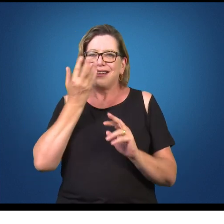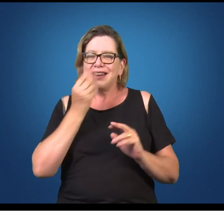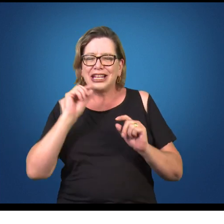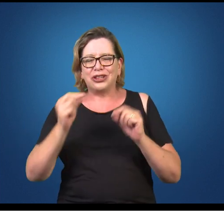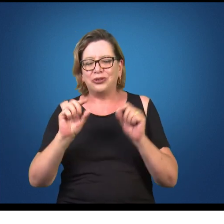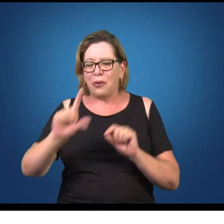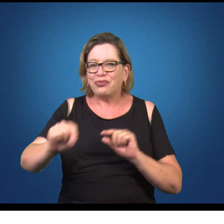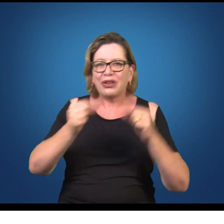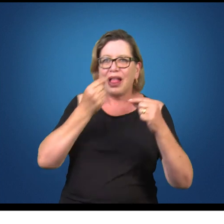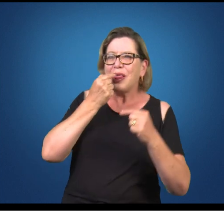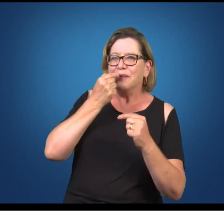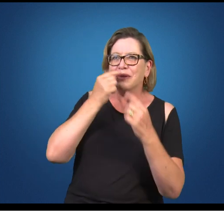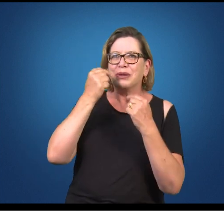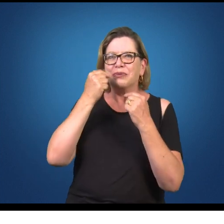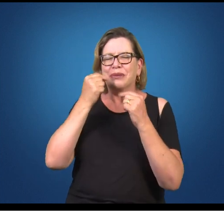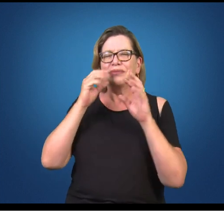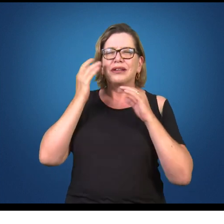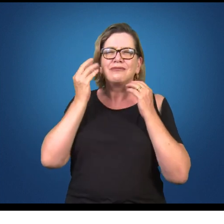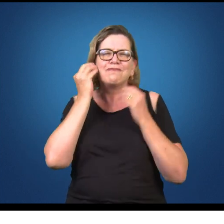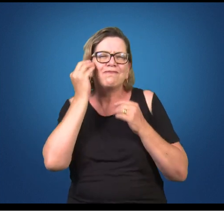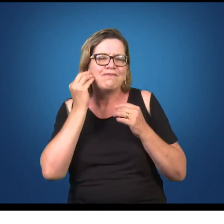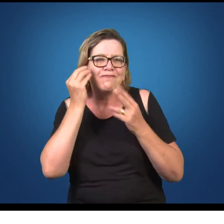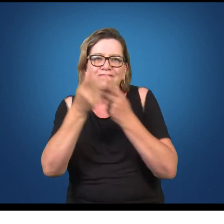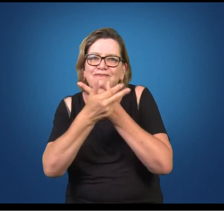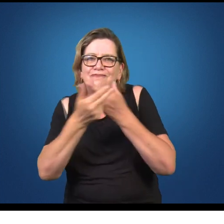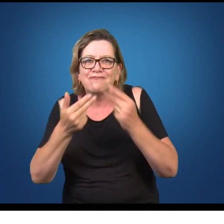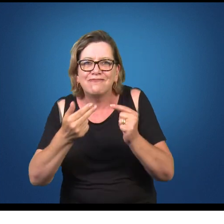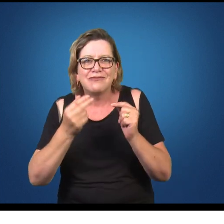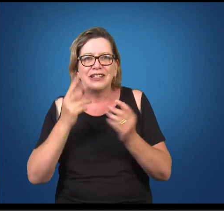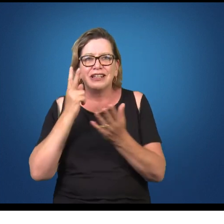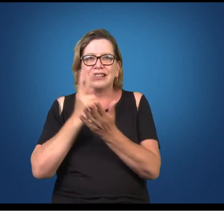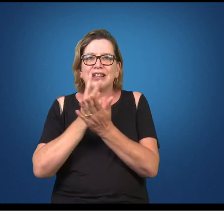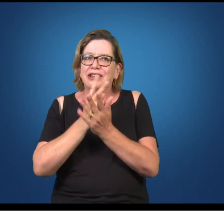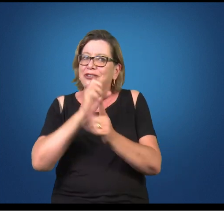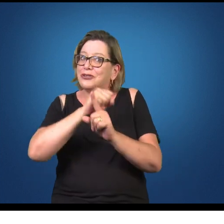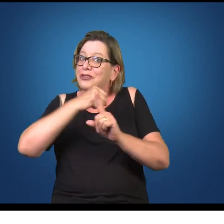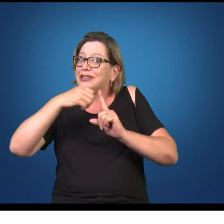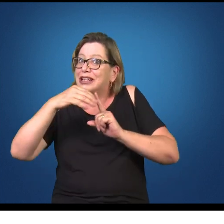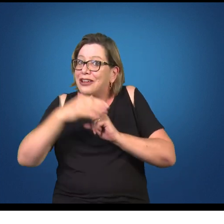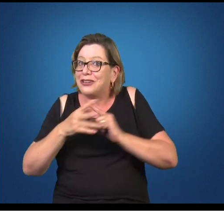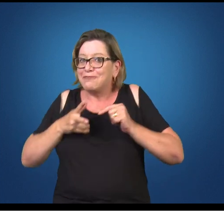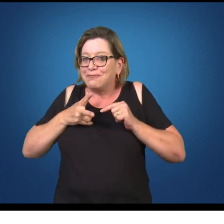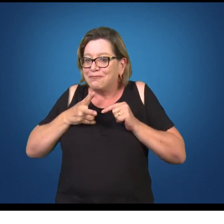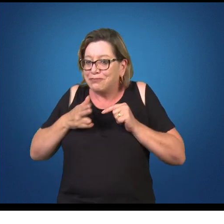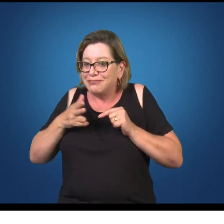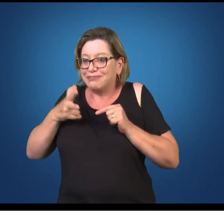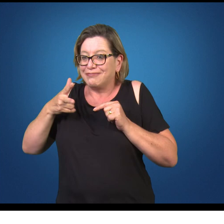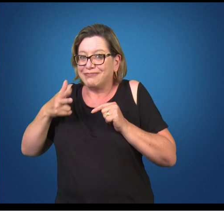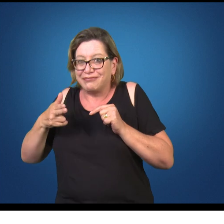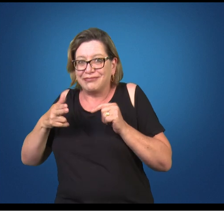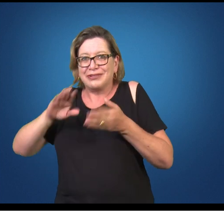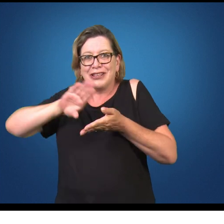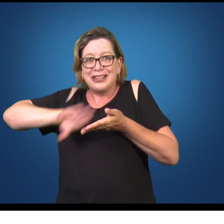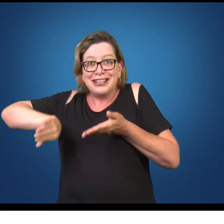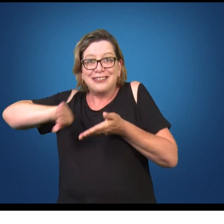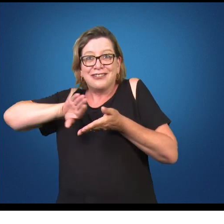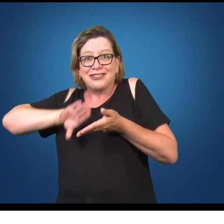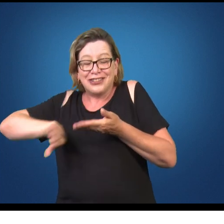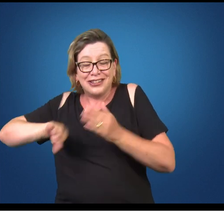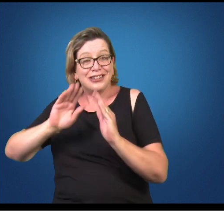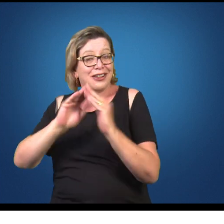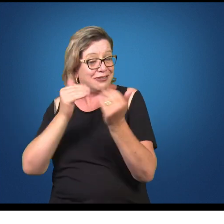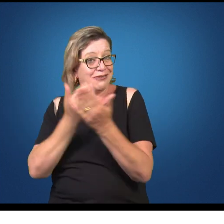quer tocar, experimentar, e geralmente a sociedade vai travando isso, e a escola também, como